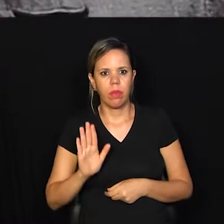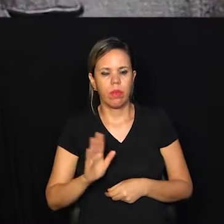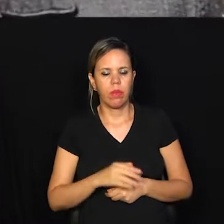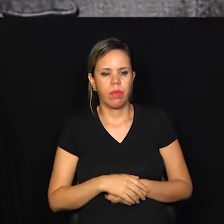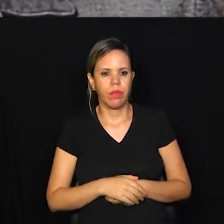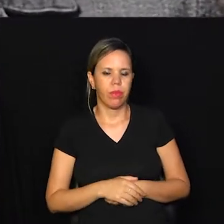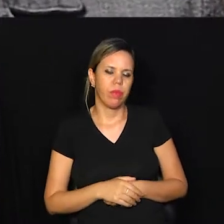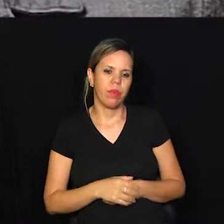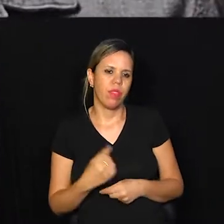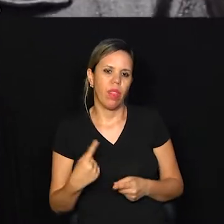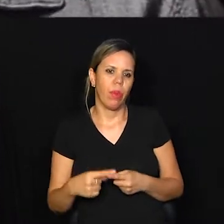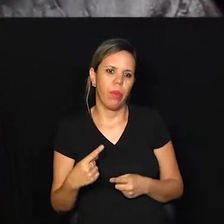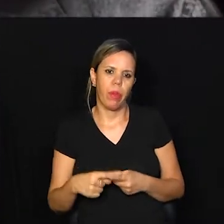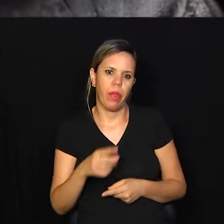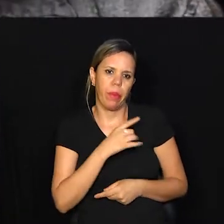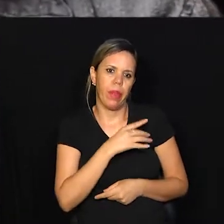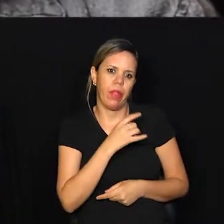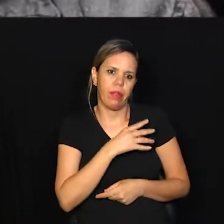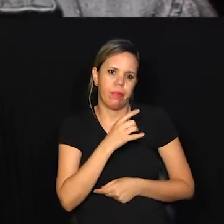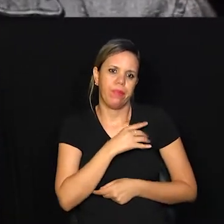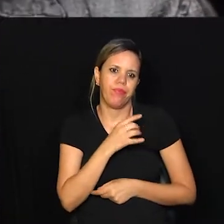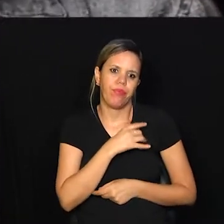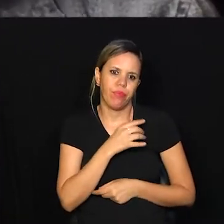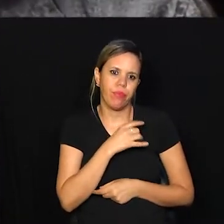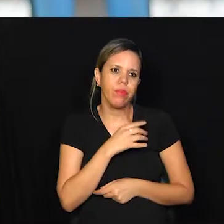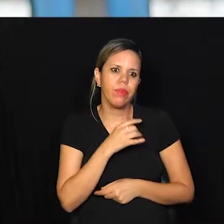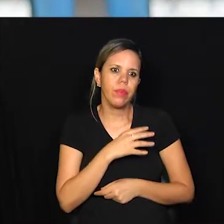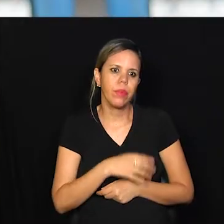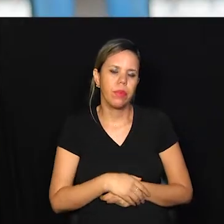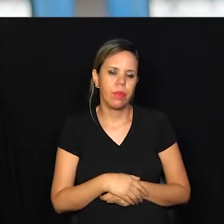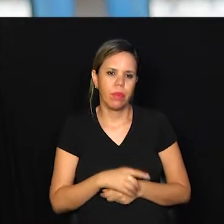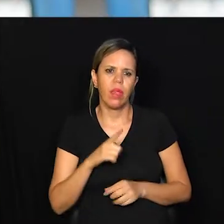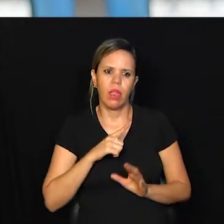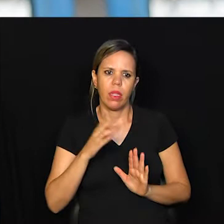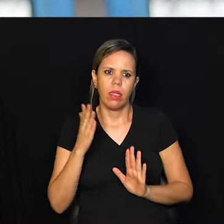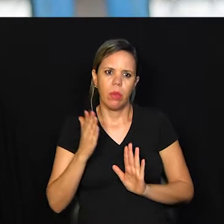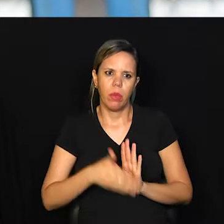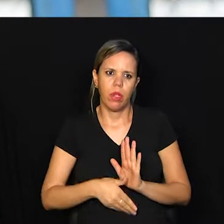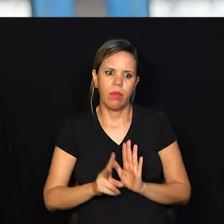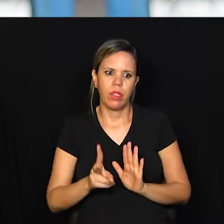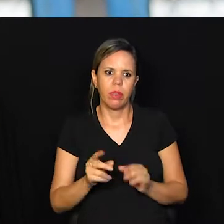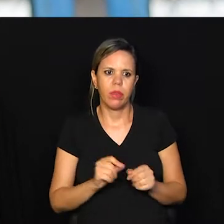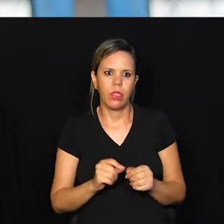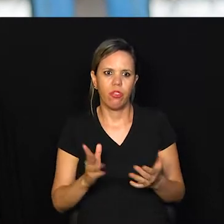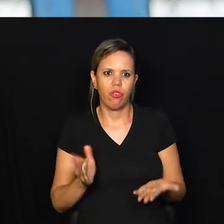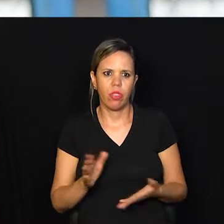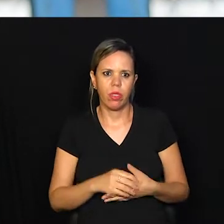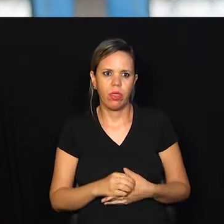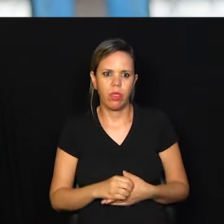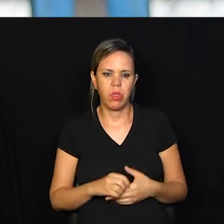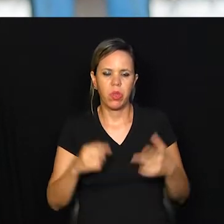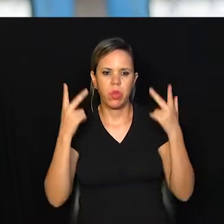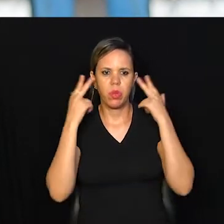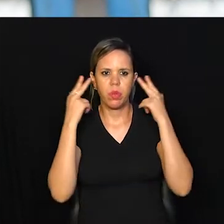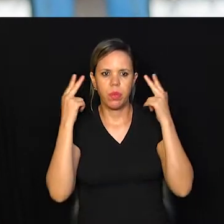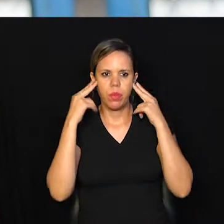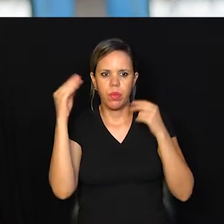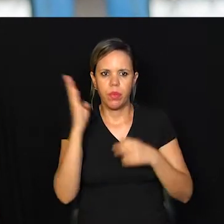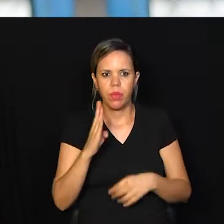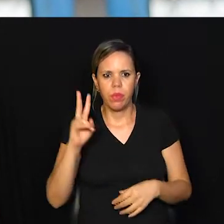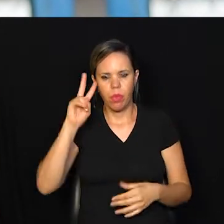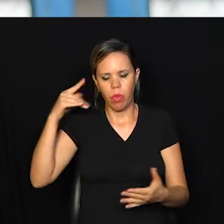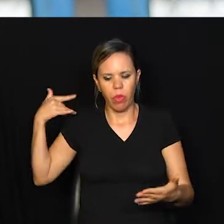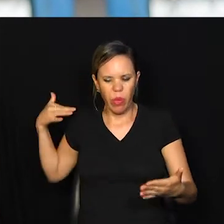mas por medo. Por medo. Ter provas, porque isso já é comum no Brasil, é